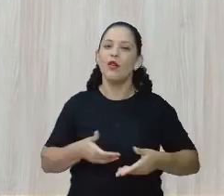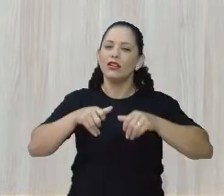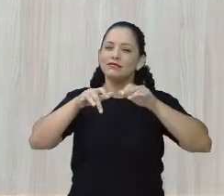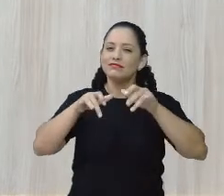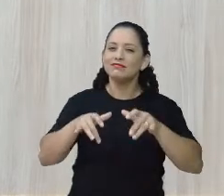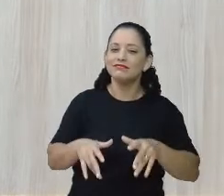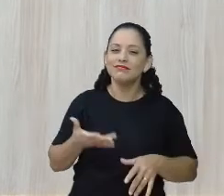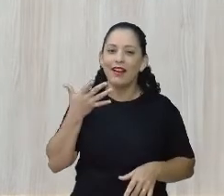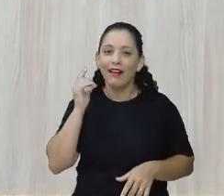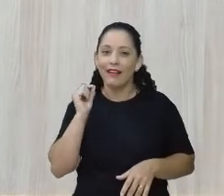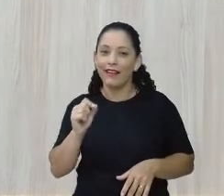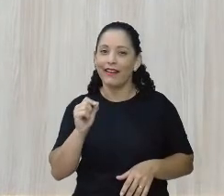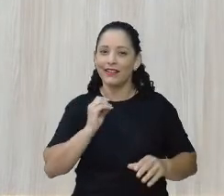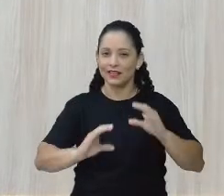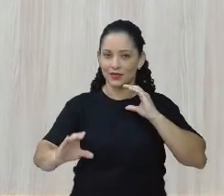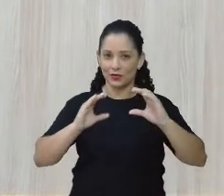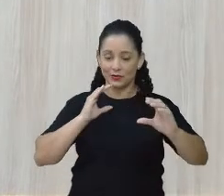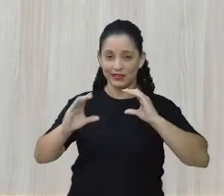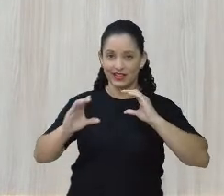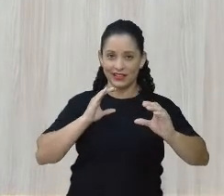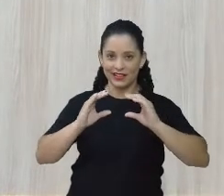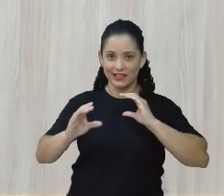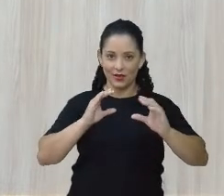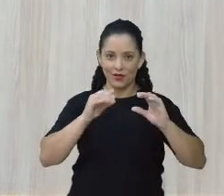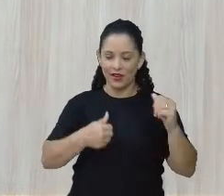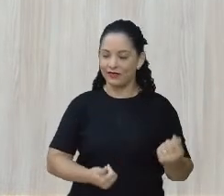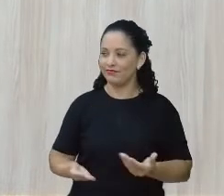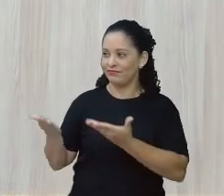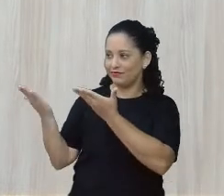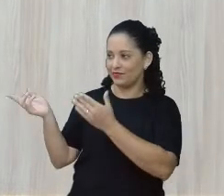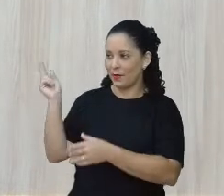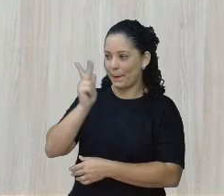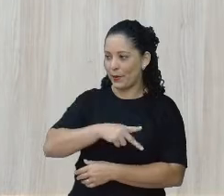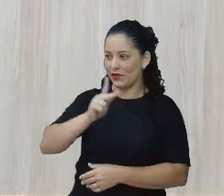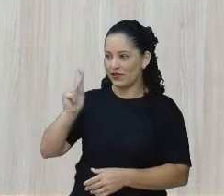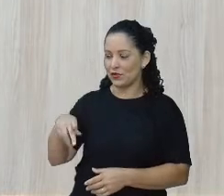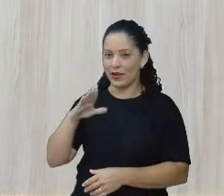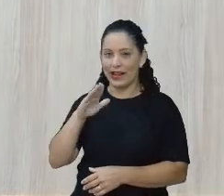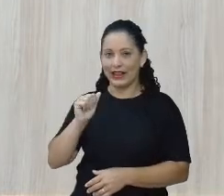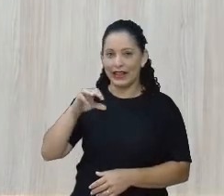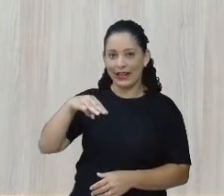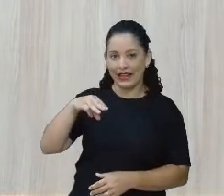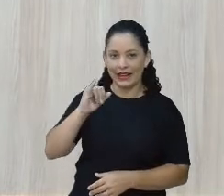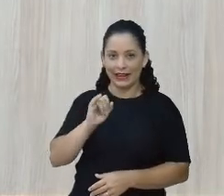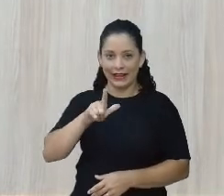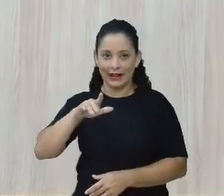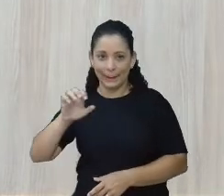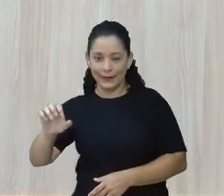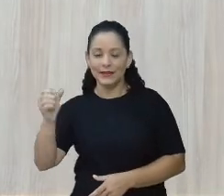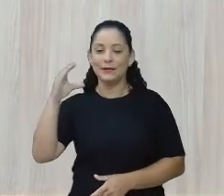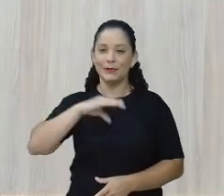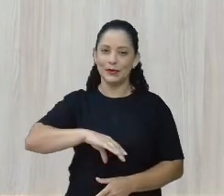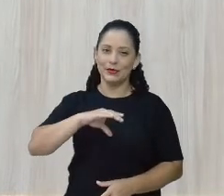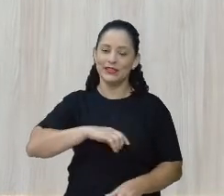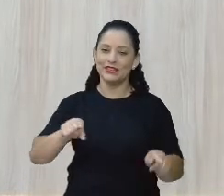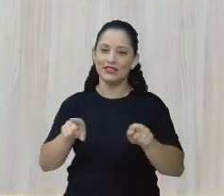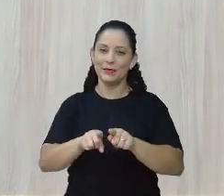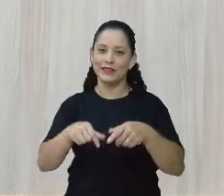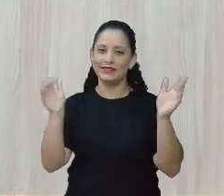hoje, quem faz essa comunicação entre vocês e a nossa aula, é a professora Camille Borba, de língua portuguesa também. Vamos dar um oi para